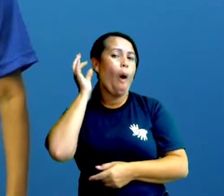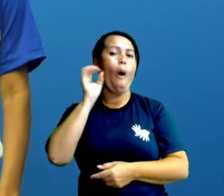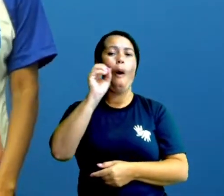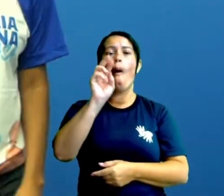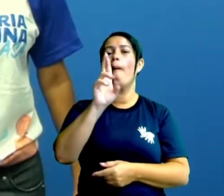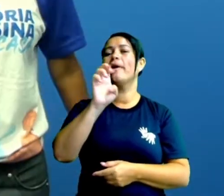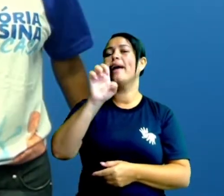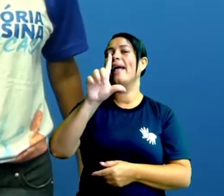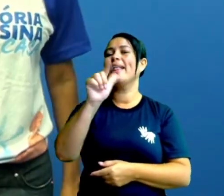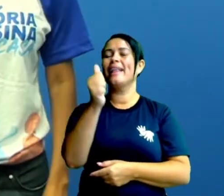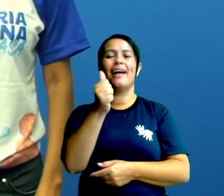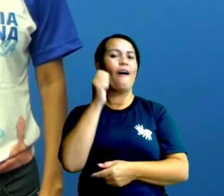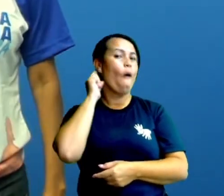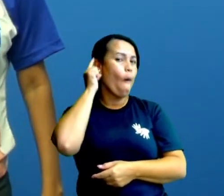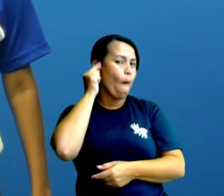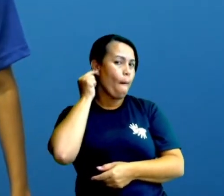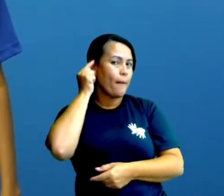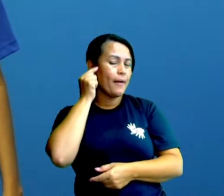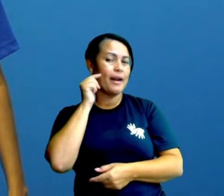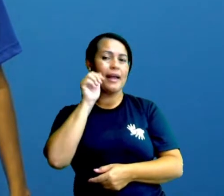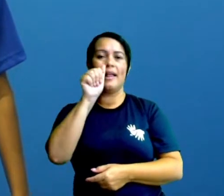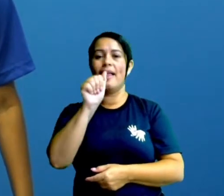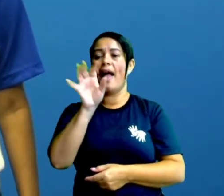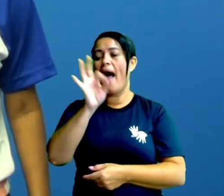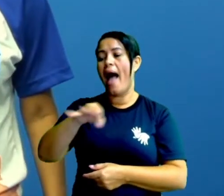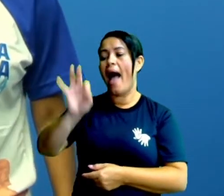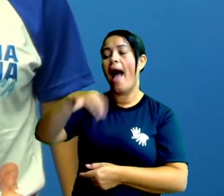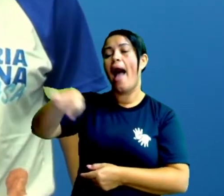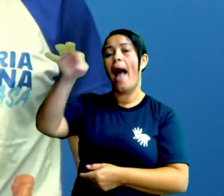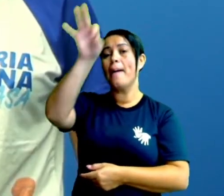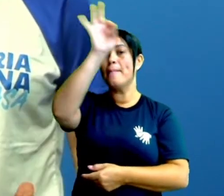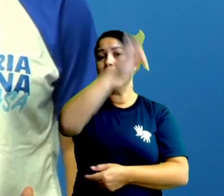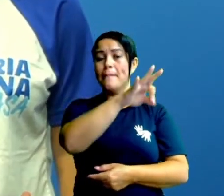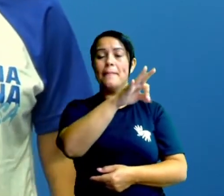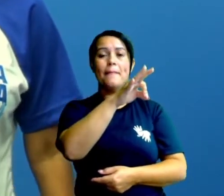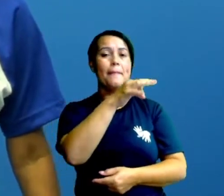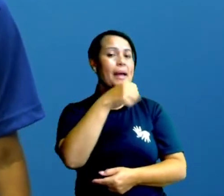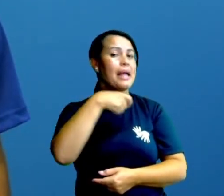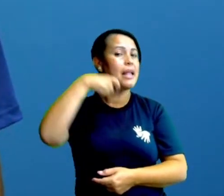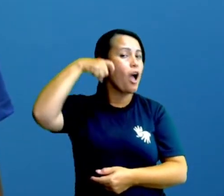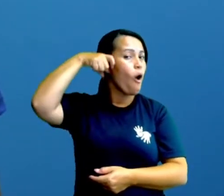orelha Essa é mais difícil né a abelha